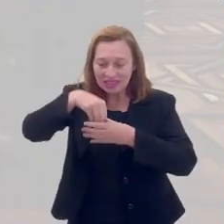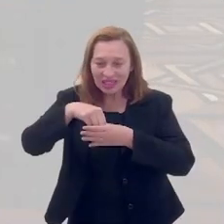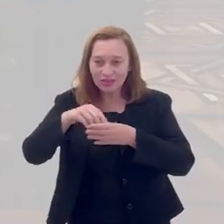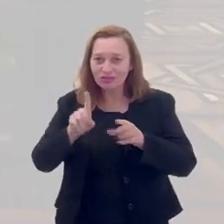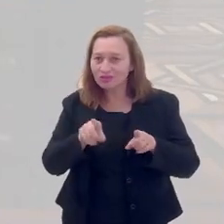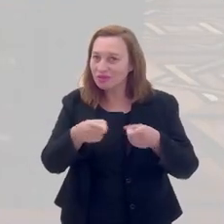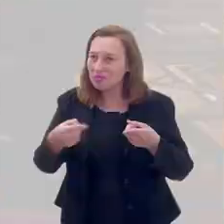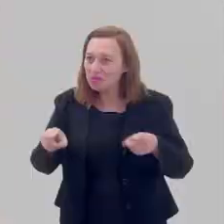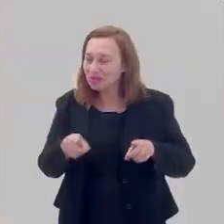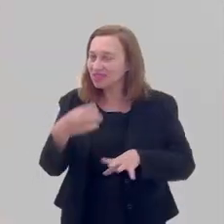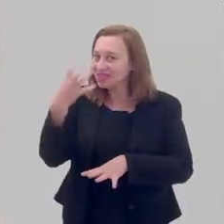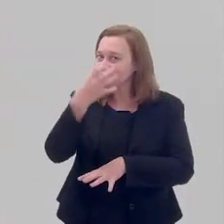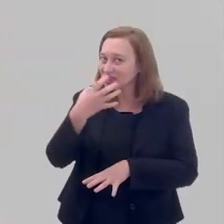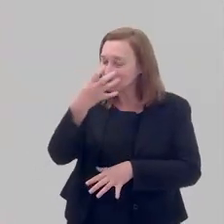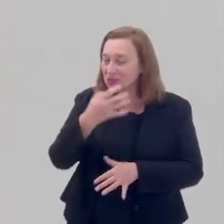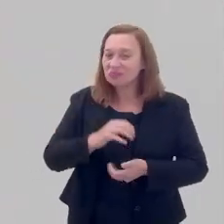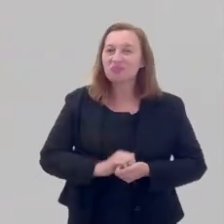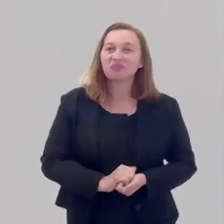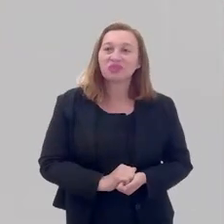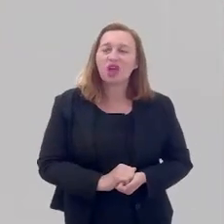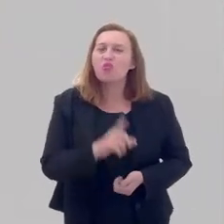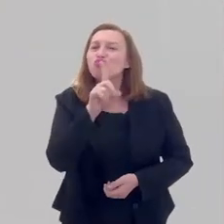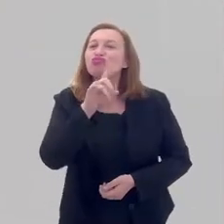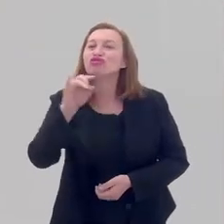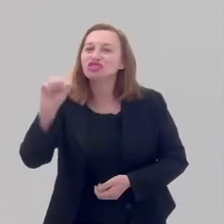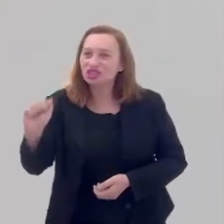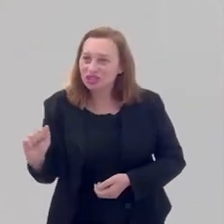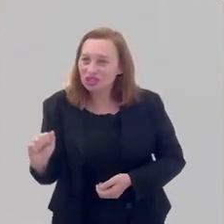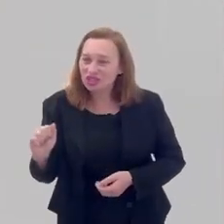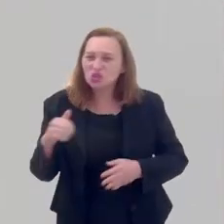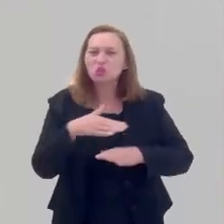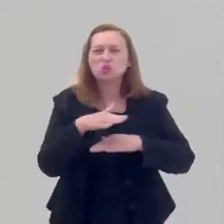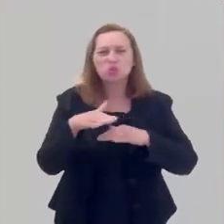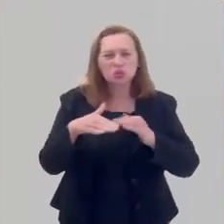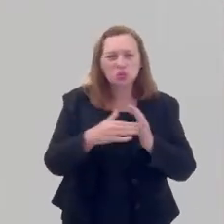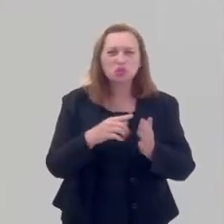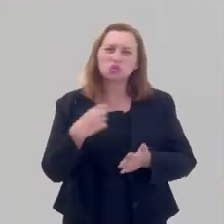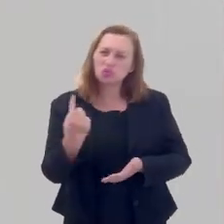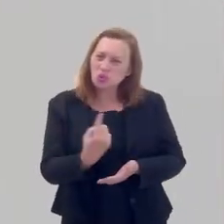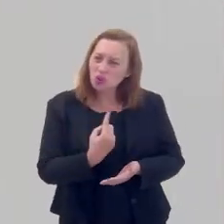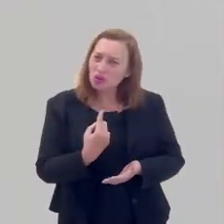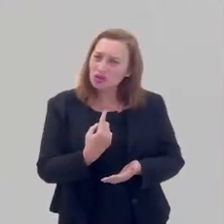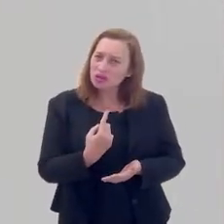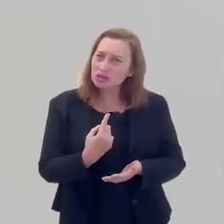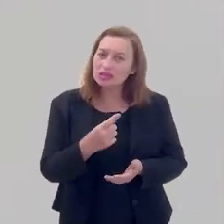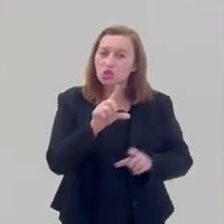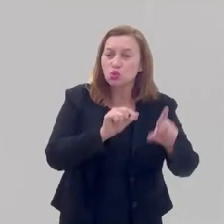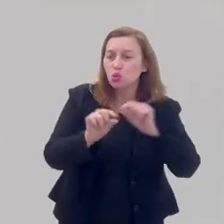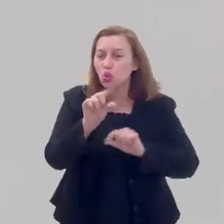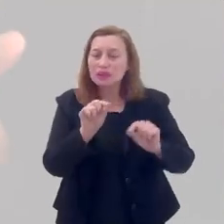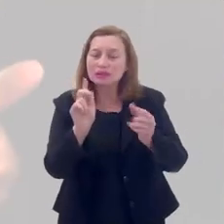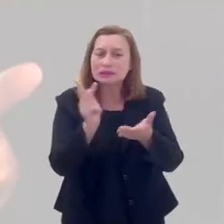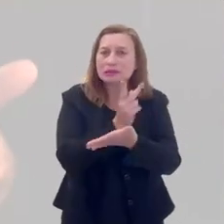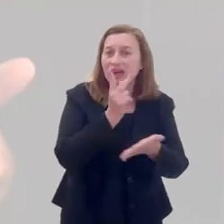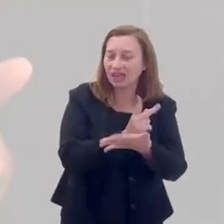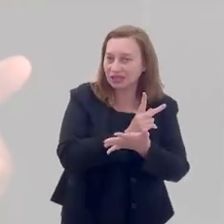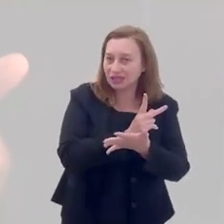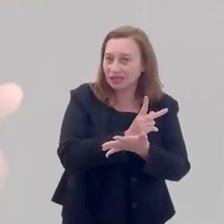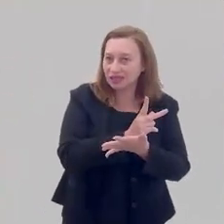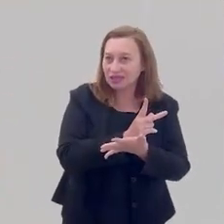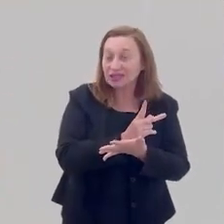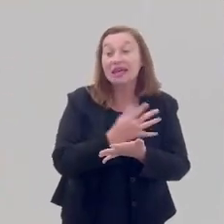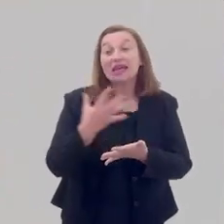dessa música que ele cantou com as letras que um dia todos nós tomamos posições erradas